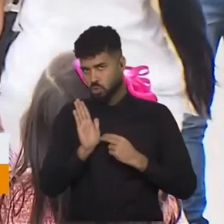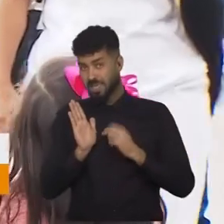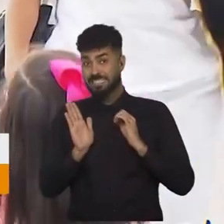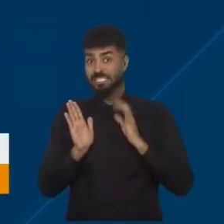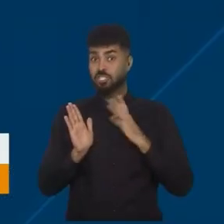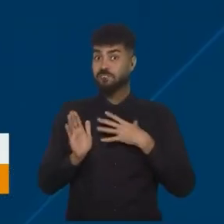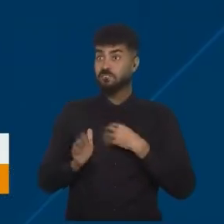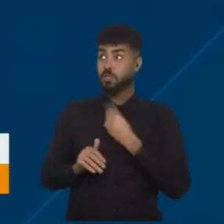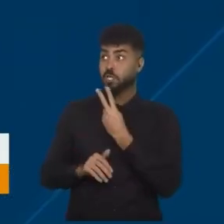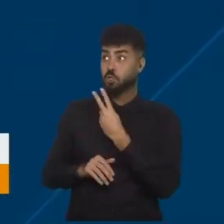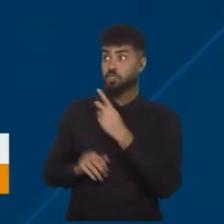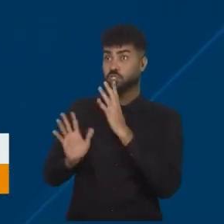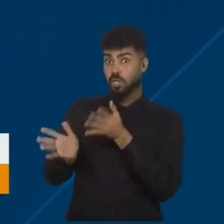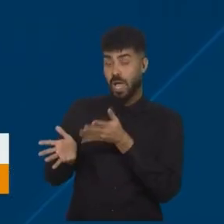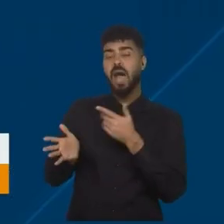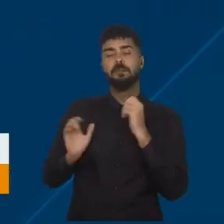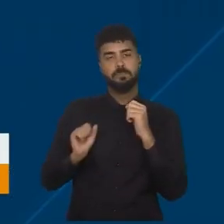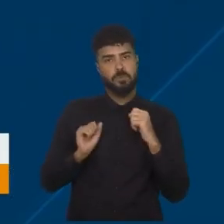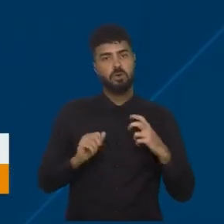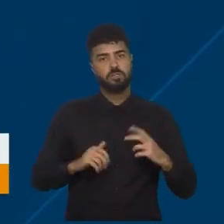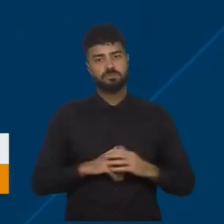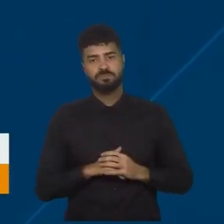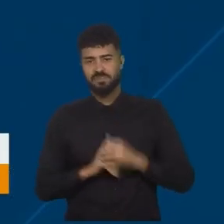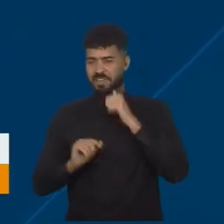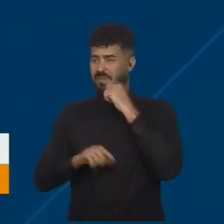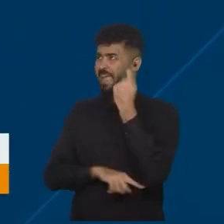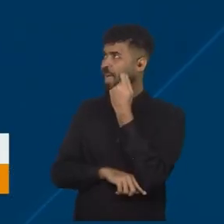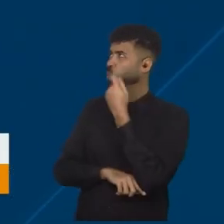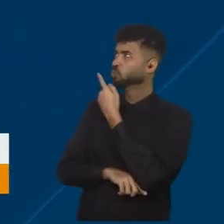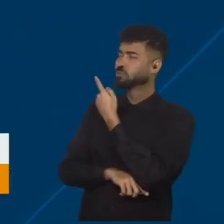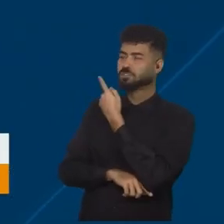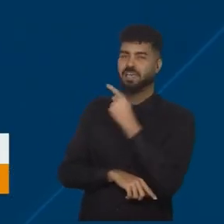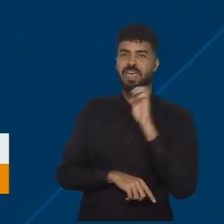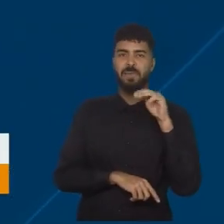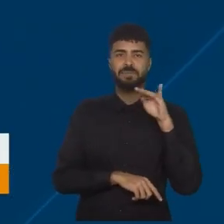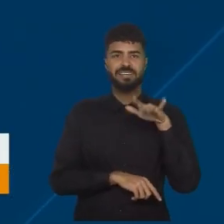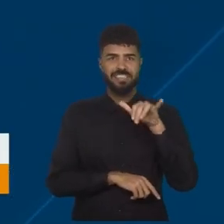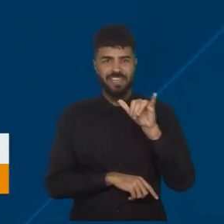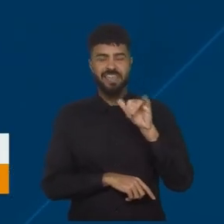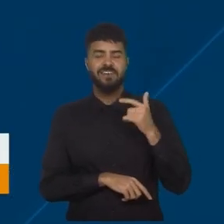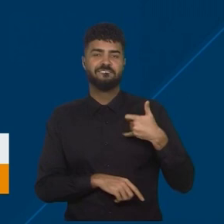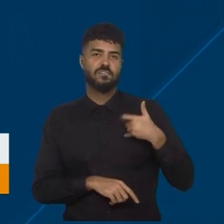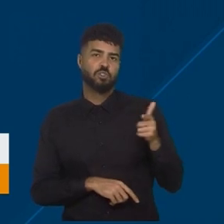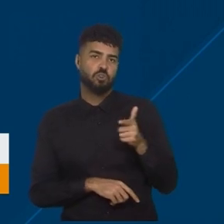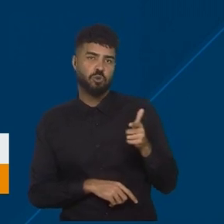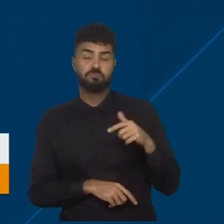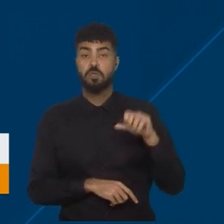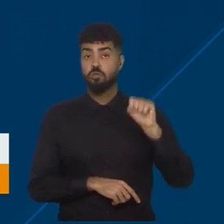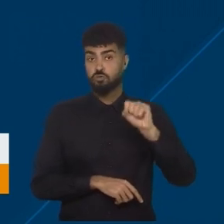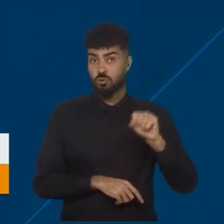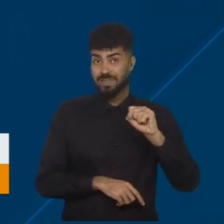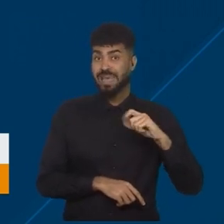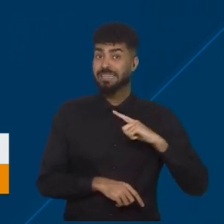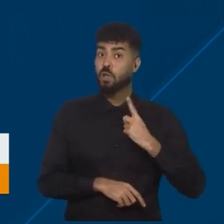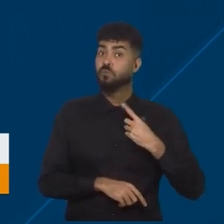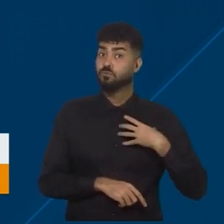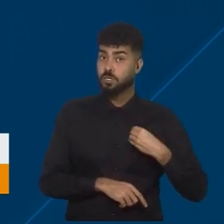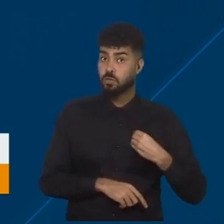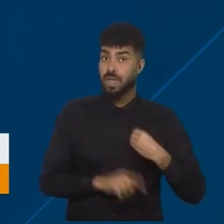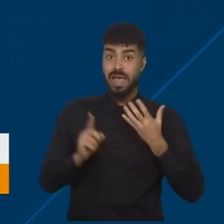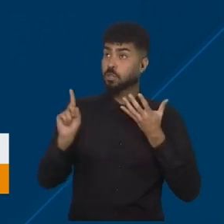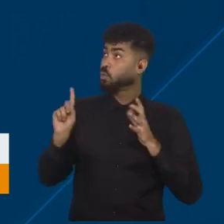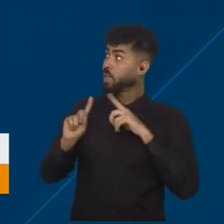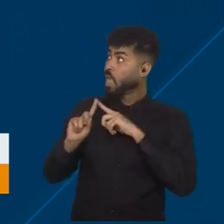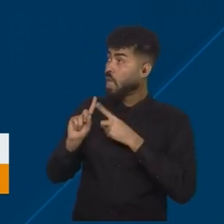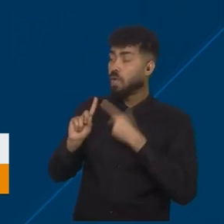filhos vivos. A gaúcha Emily tem 22 anos, é solteira e tem um filho. Ela não quer novas gestações. Nem todas